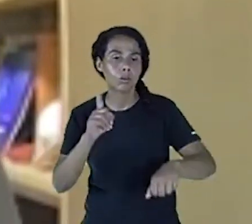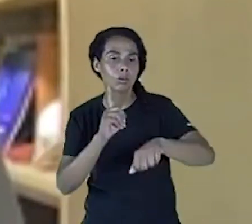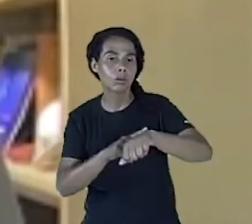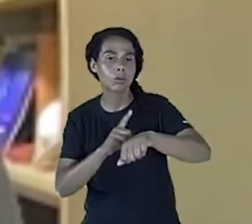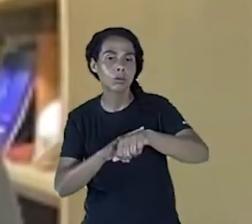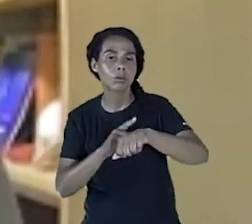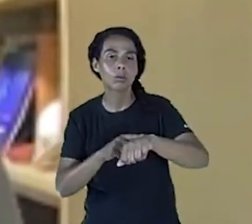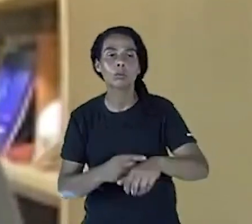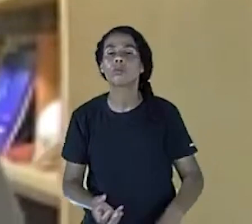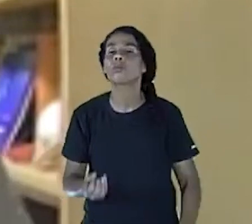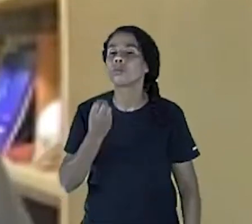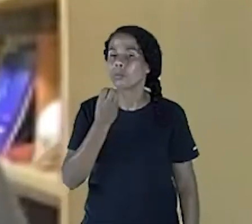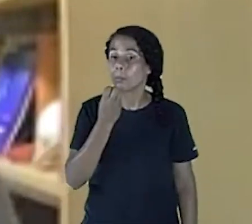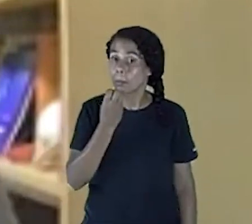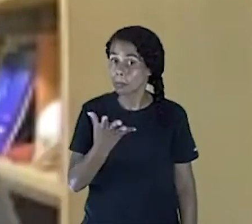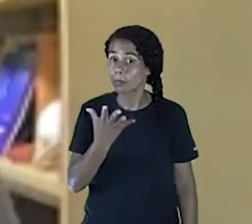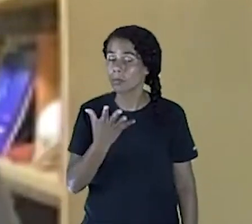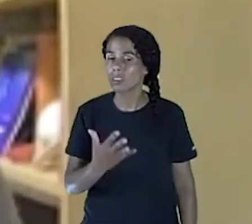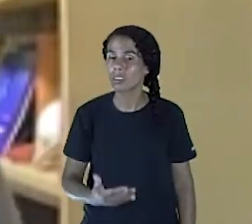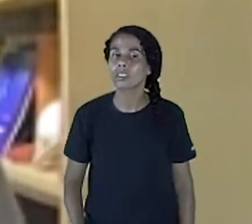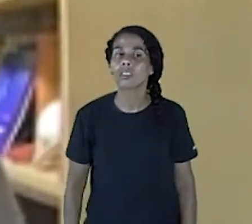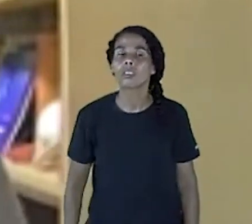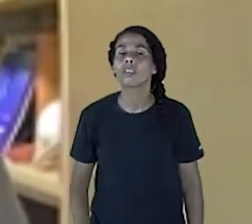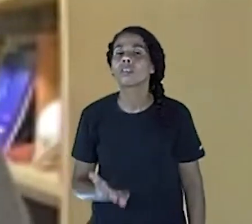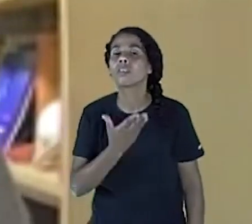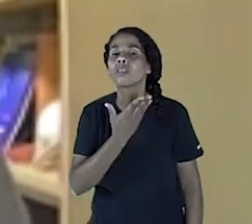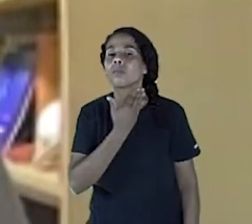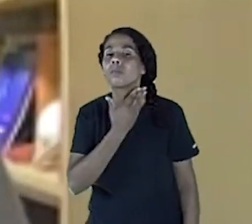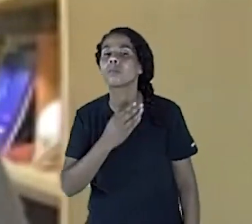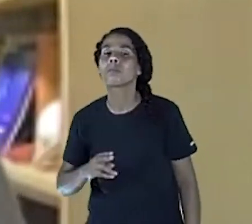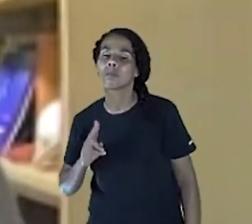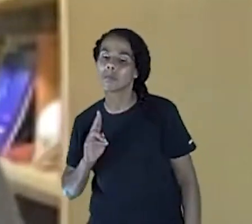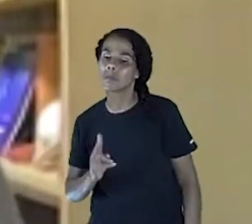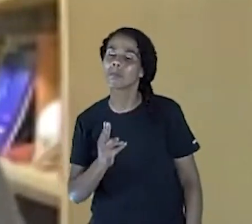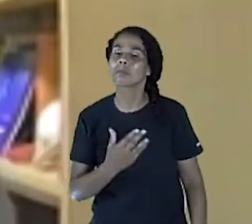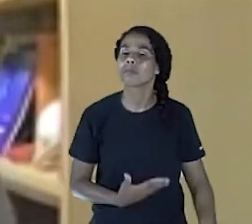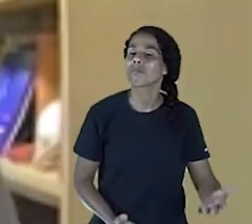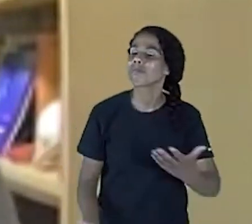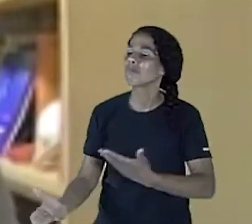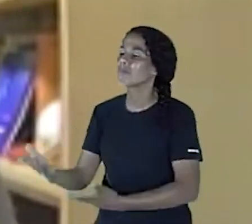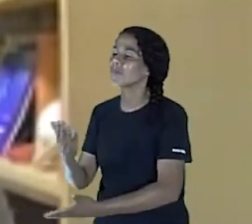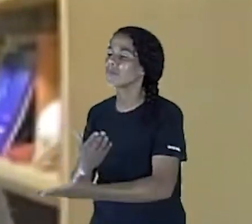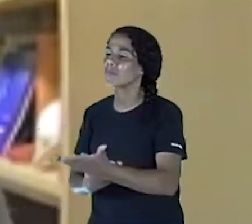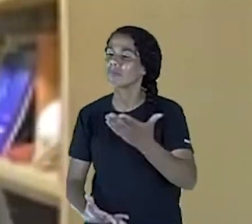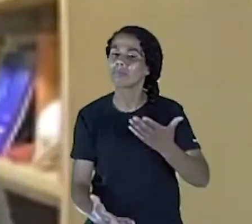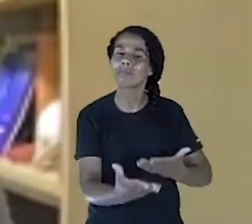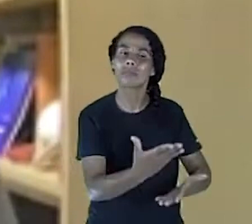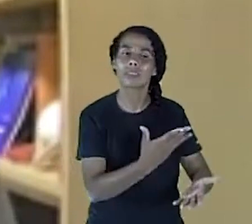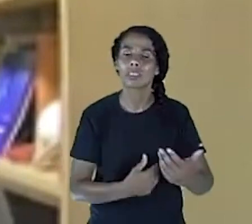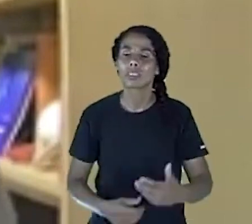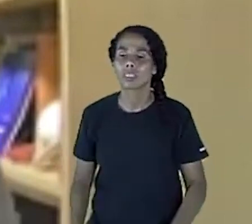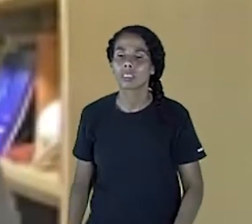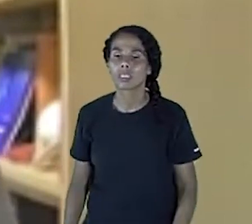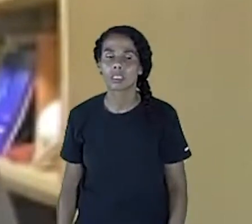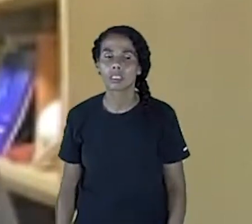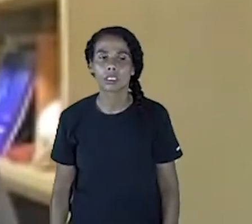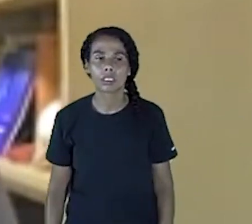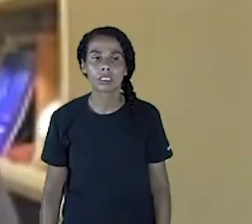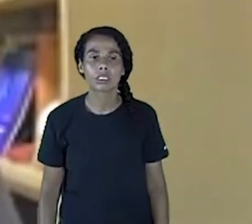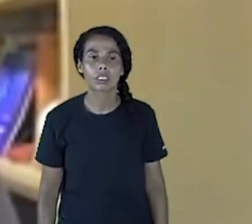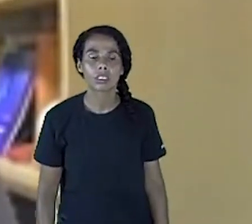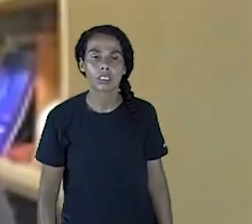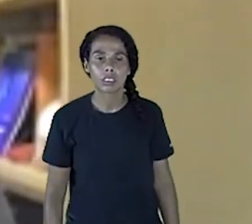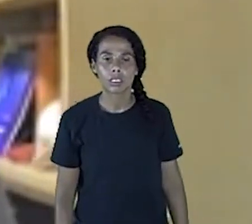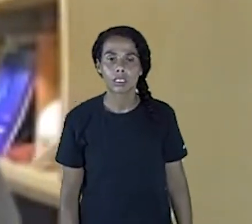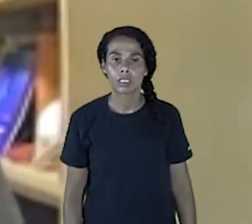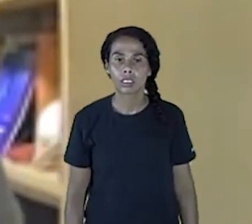a eternidade é agora, não é depois, como a cristandade quer, né? Então podemos